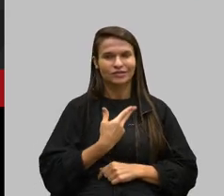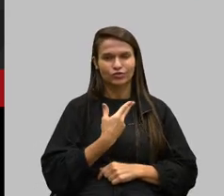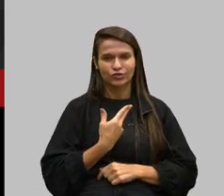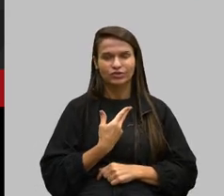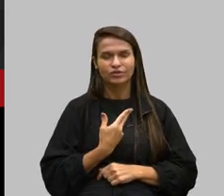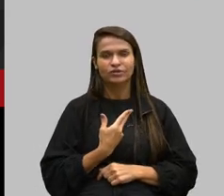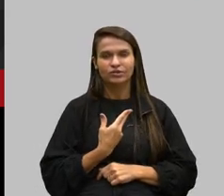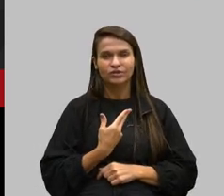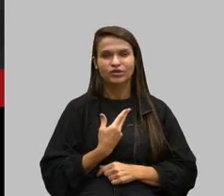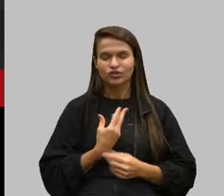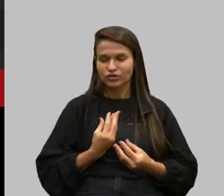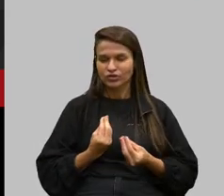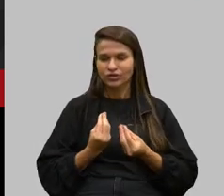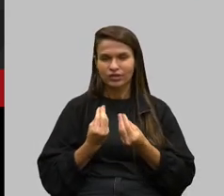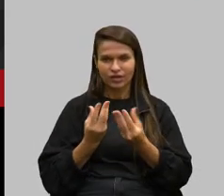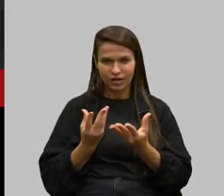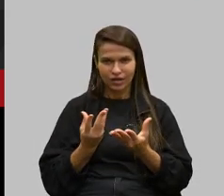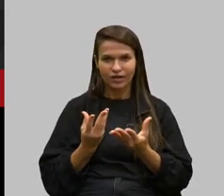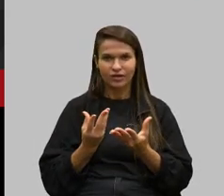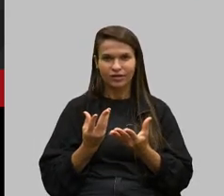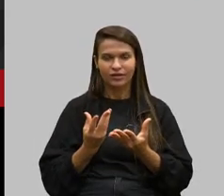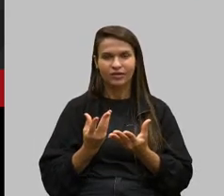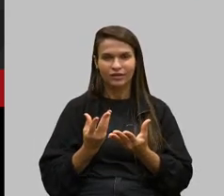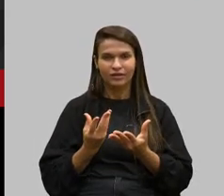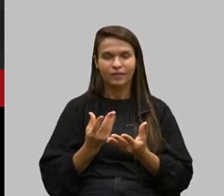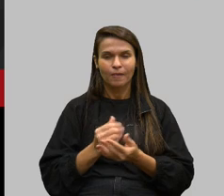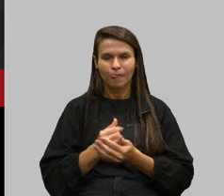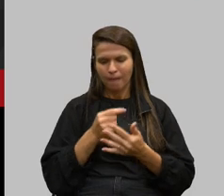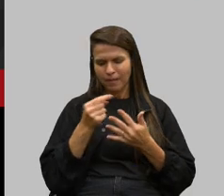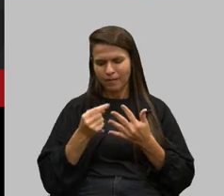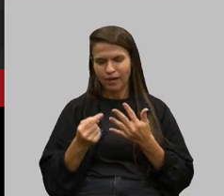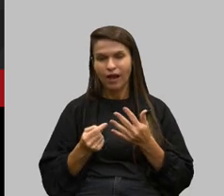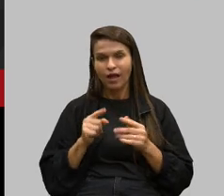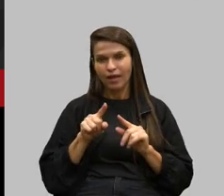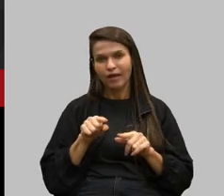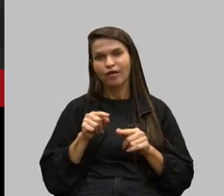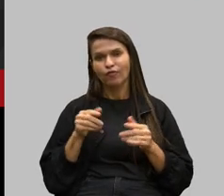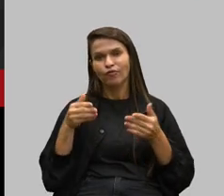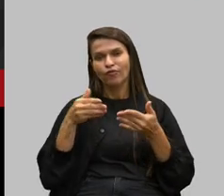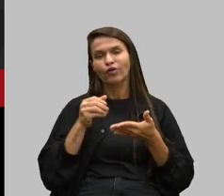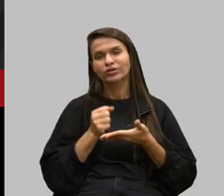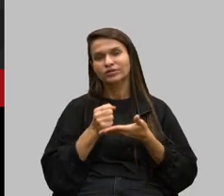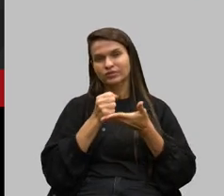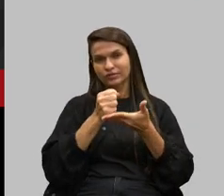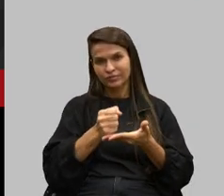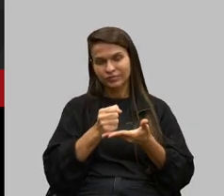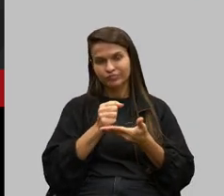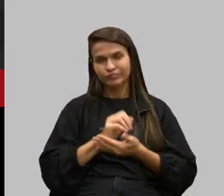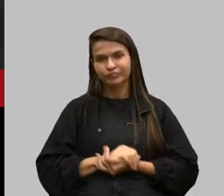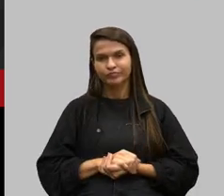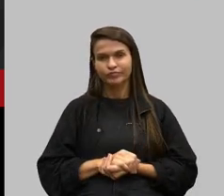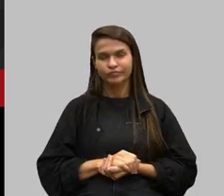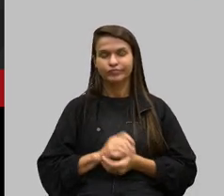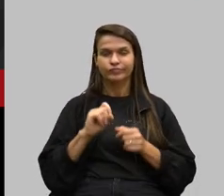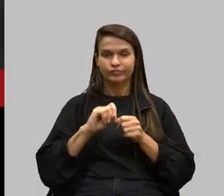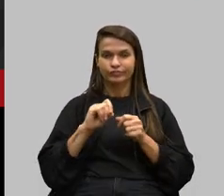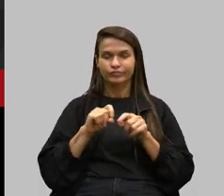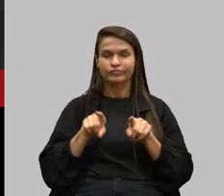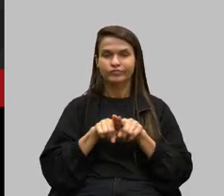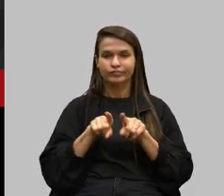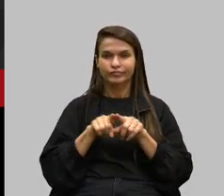de plantes né E isso aí é para ajudar nisso e fizemos também